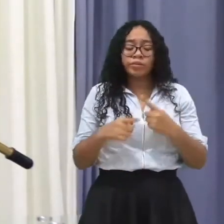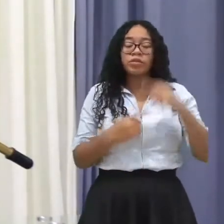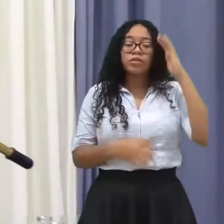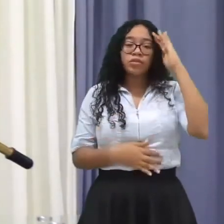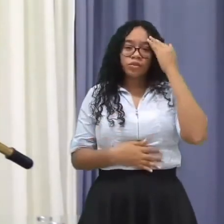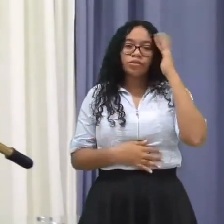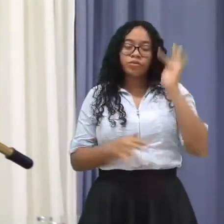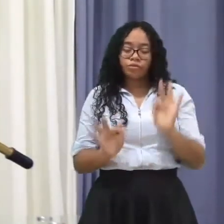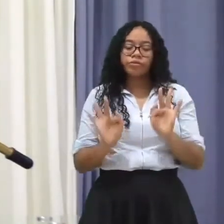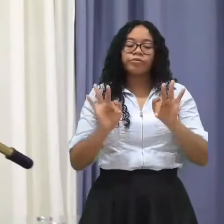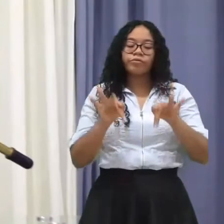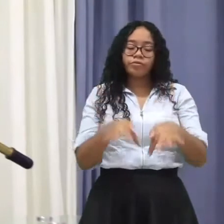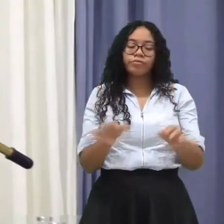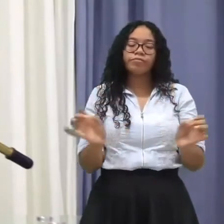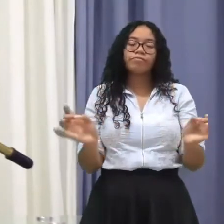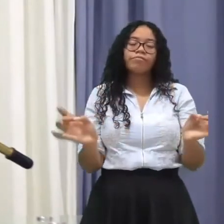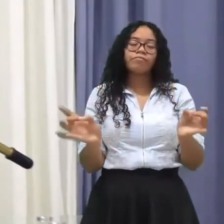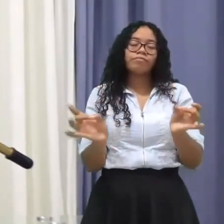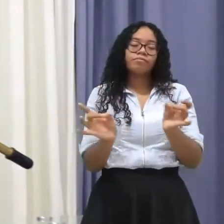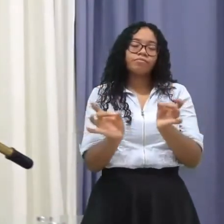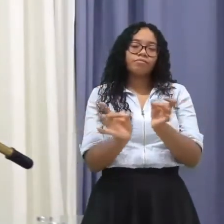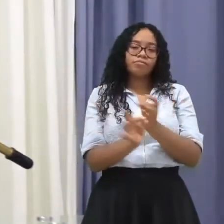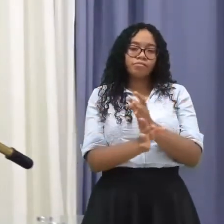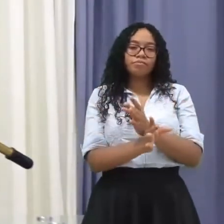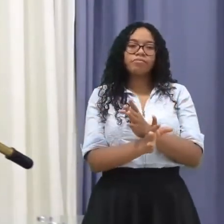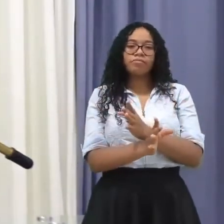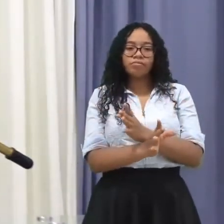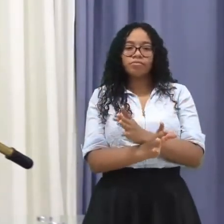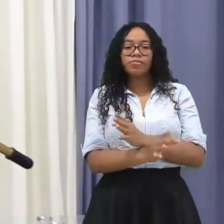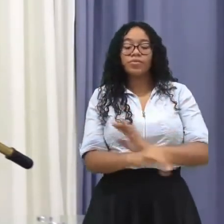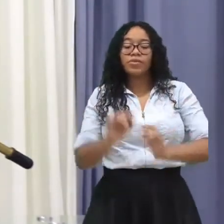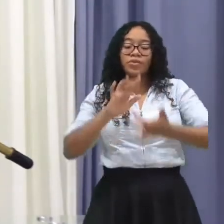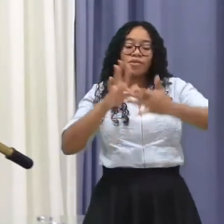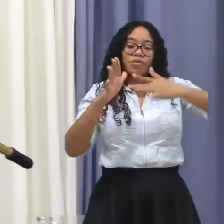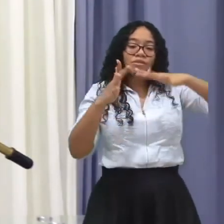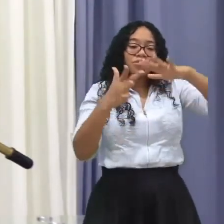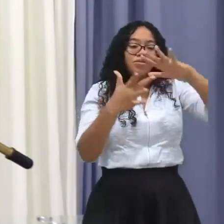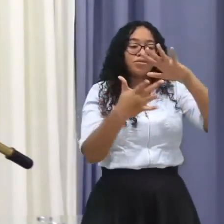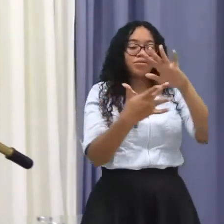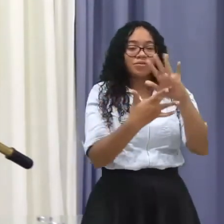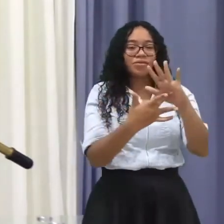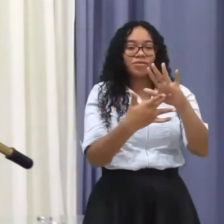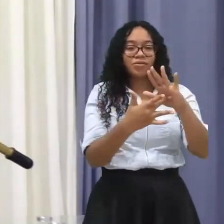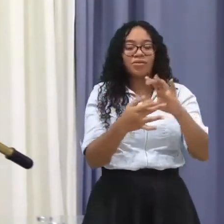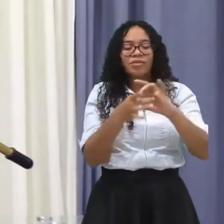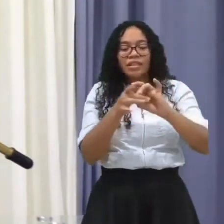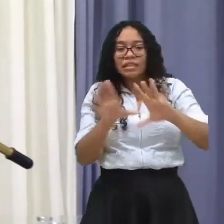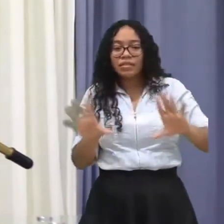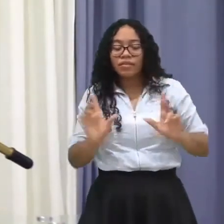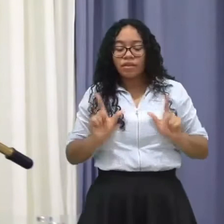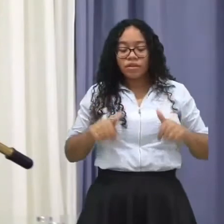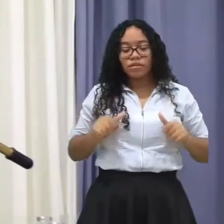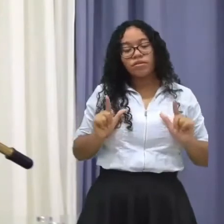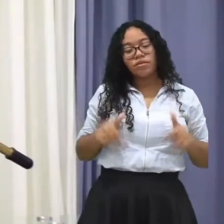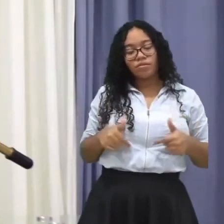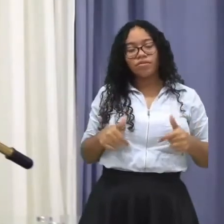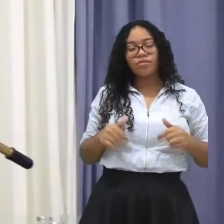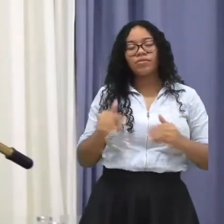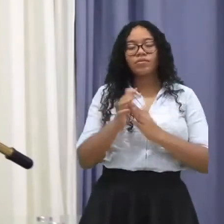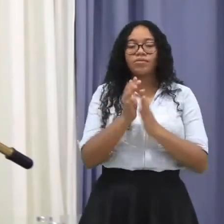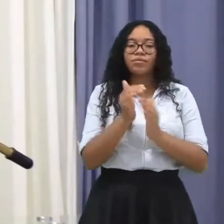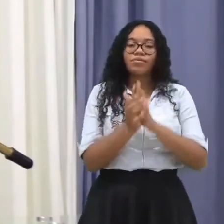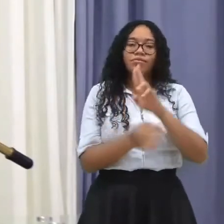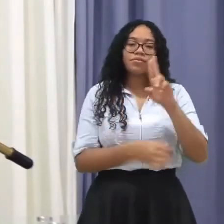fim chegou. Porque Jesus vem para livrar Israel. Louvado seja o nome do